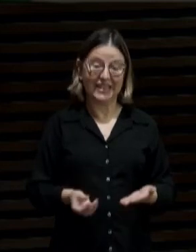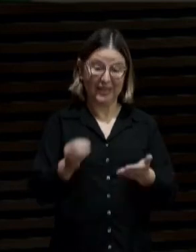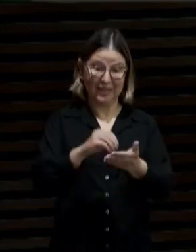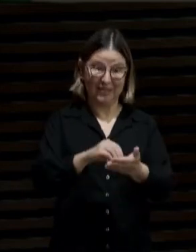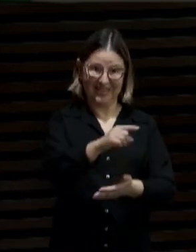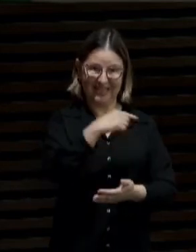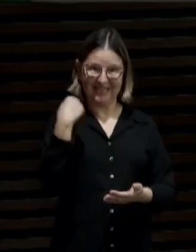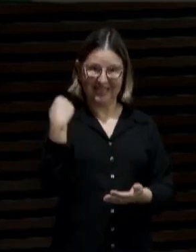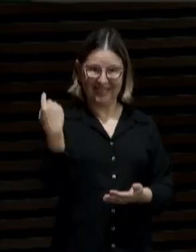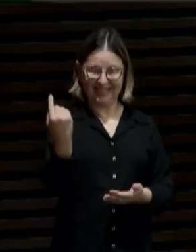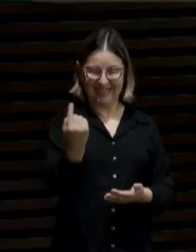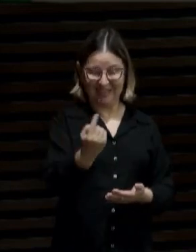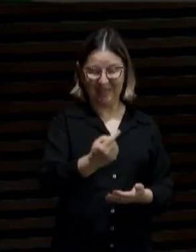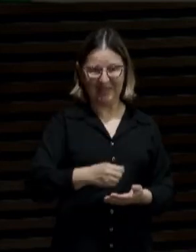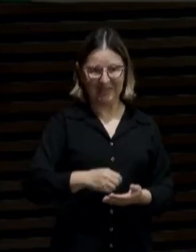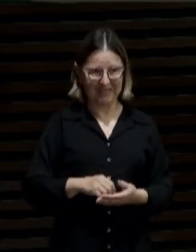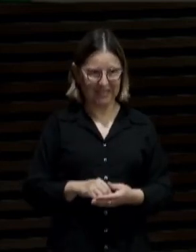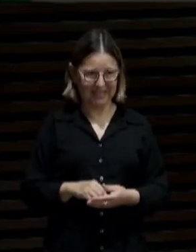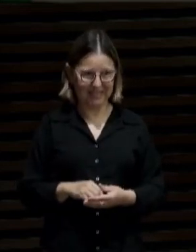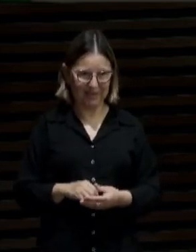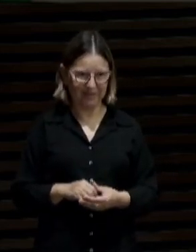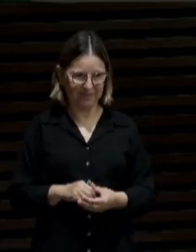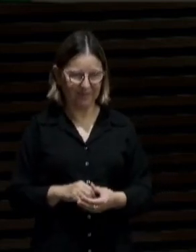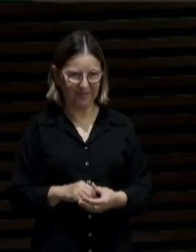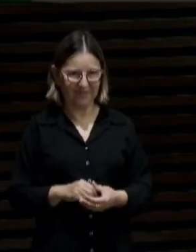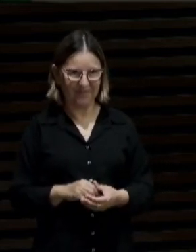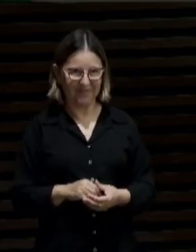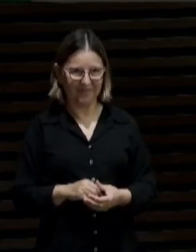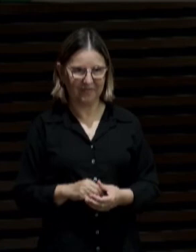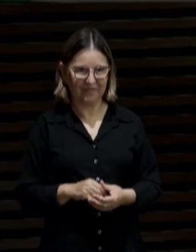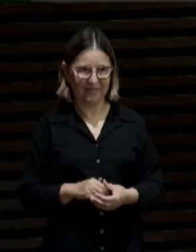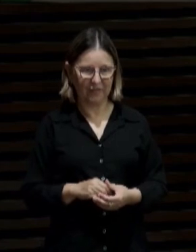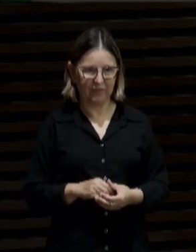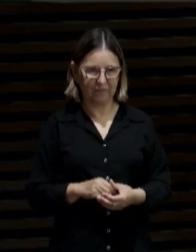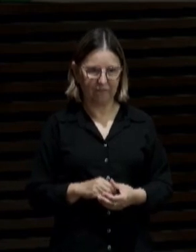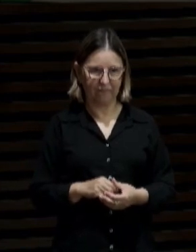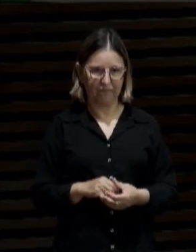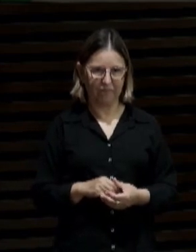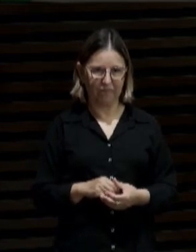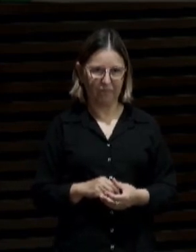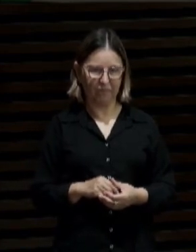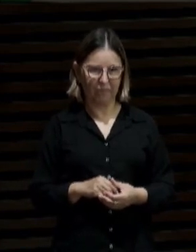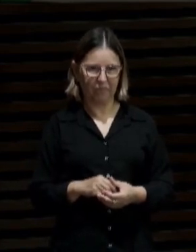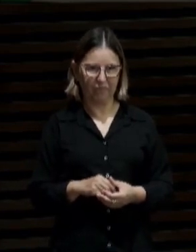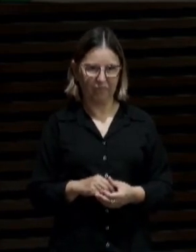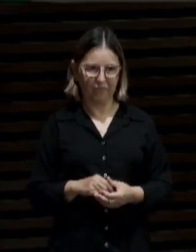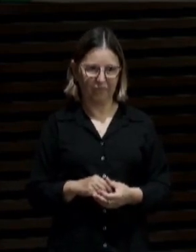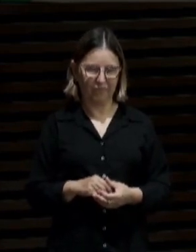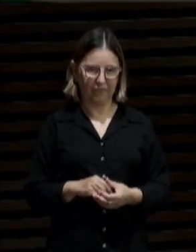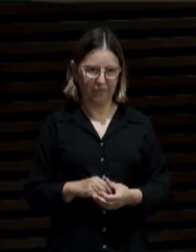uma amputação acontece. Se você amputou, está fora, já era. E se ele imputou, está dentro também, já